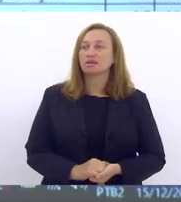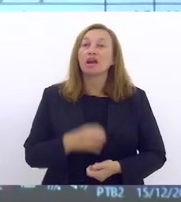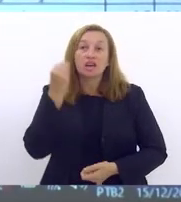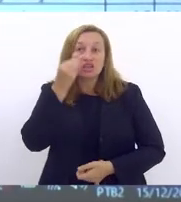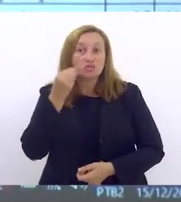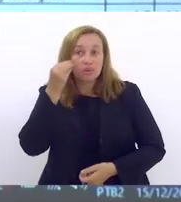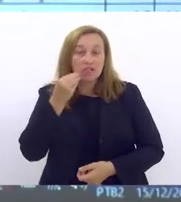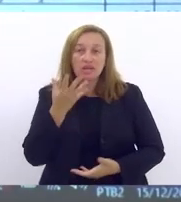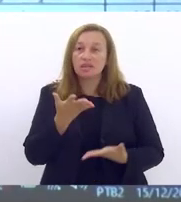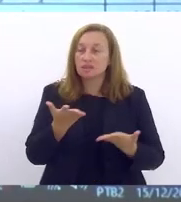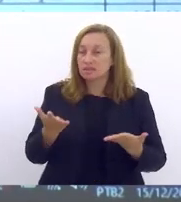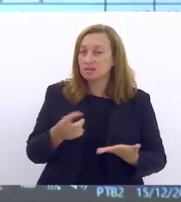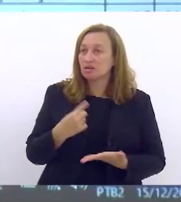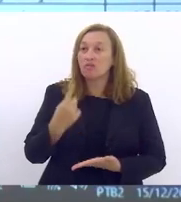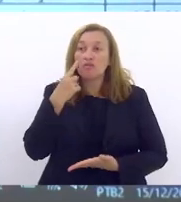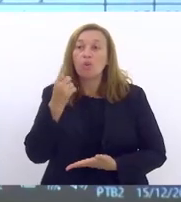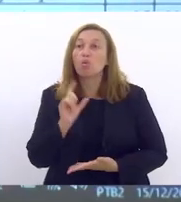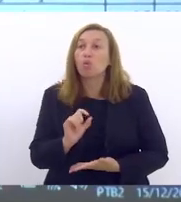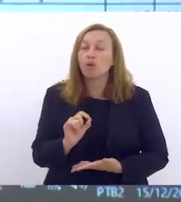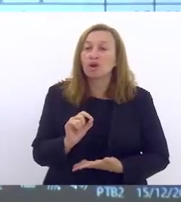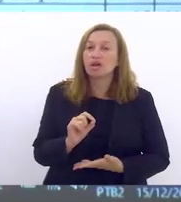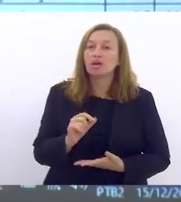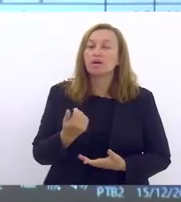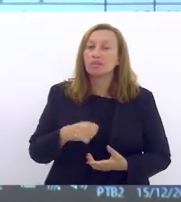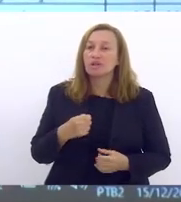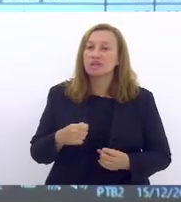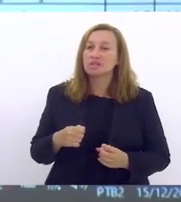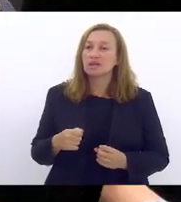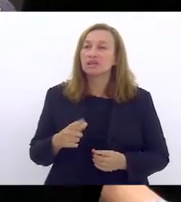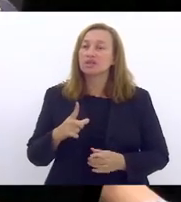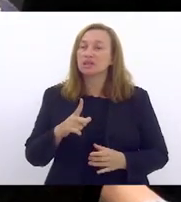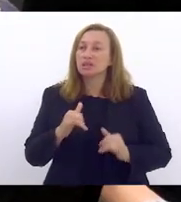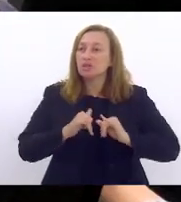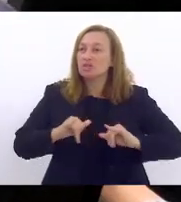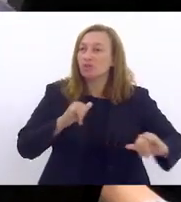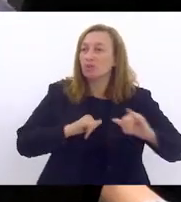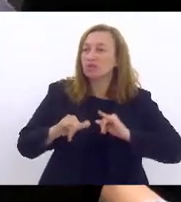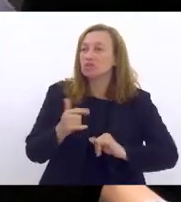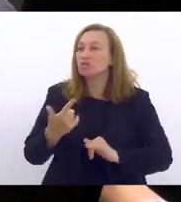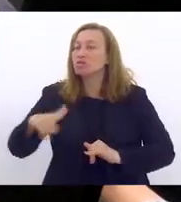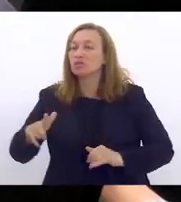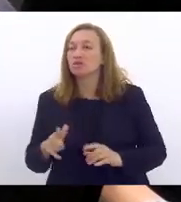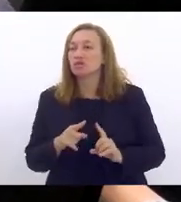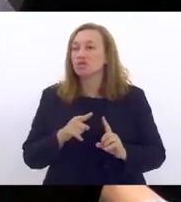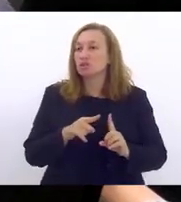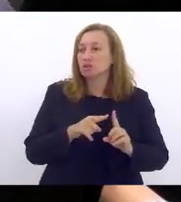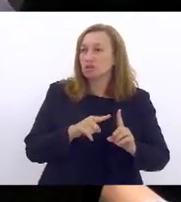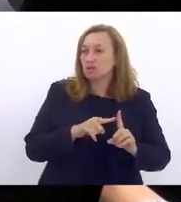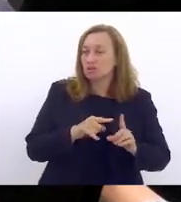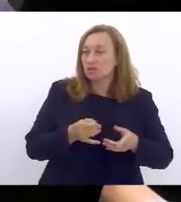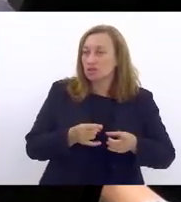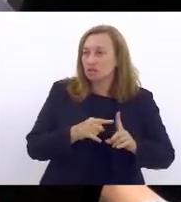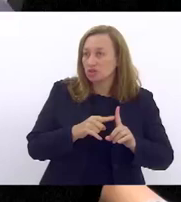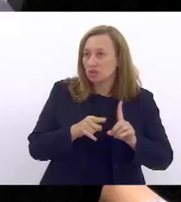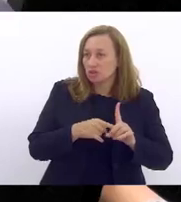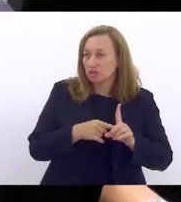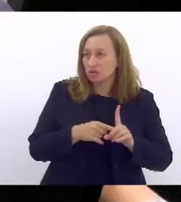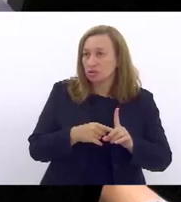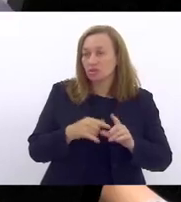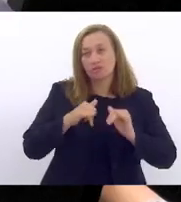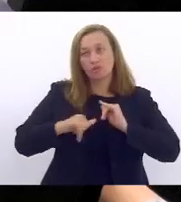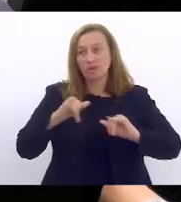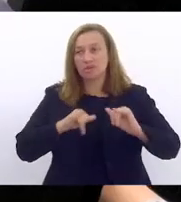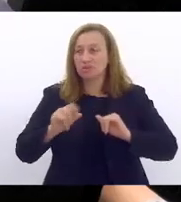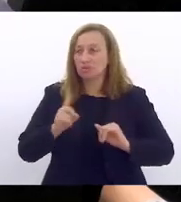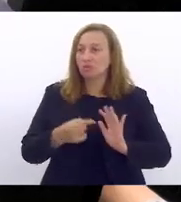experiência de parto, que a gente começou a ver? Que a gente precisava colher outros dados na colher gestante. Por exemplo, que aí eu nem trouxe esses dados, porque não daria tempo,